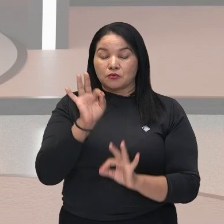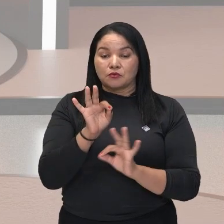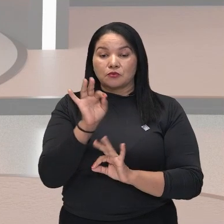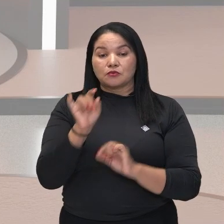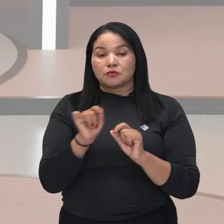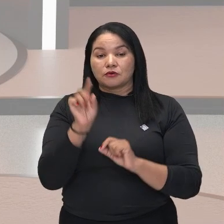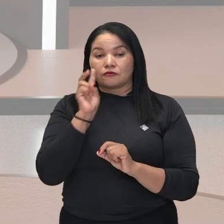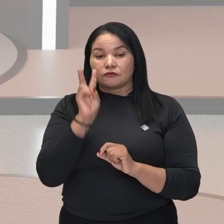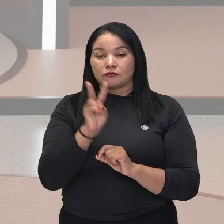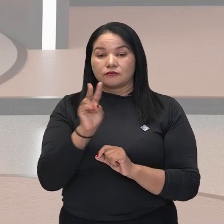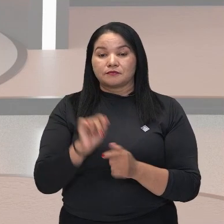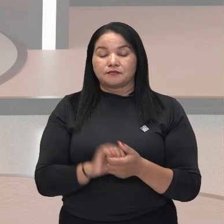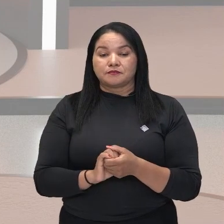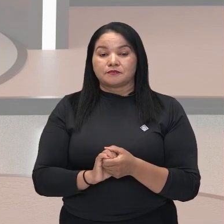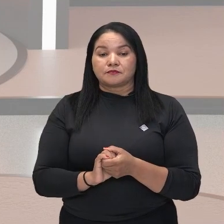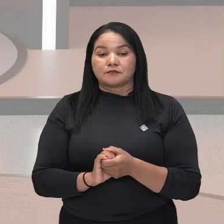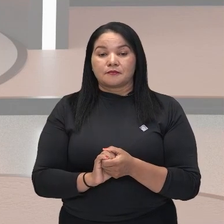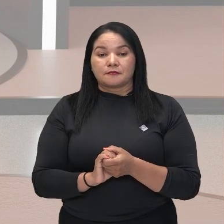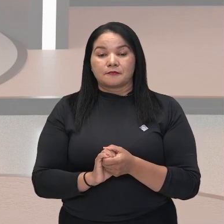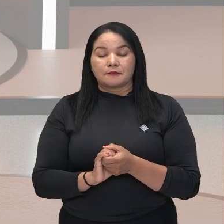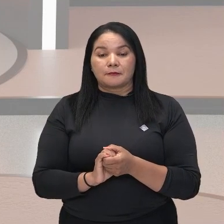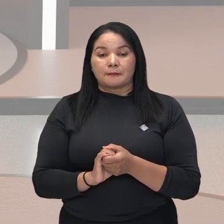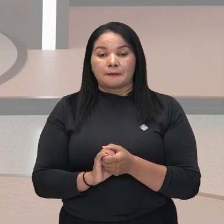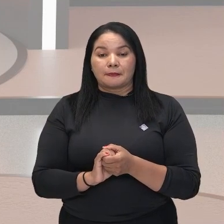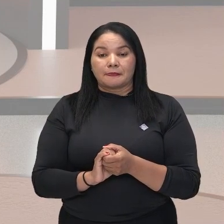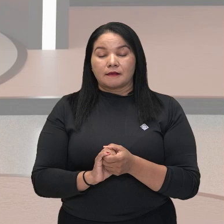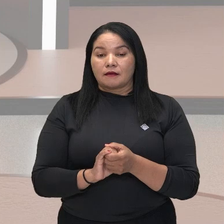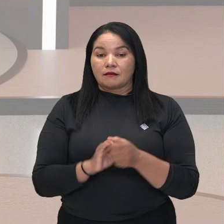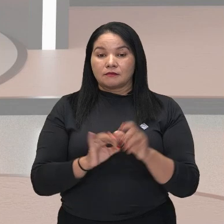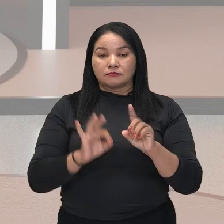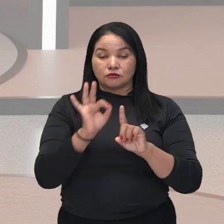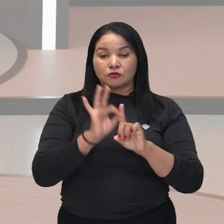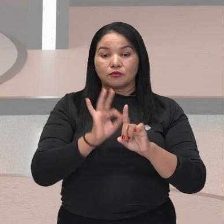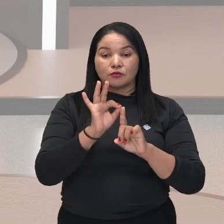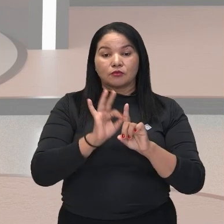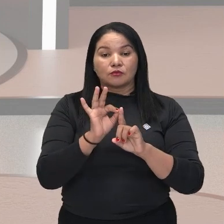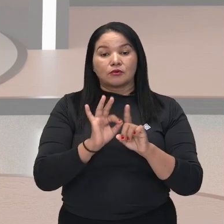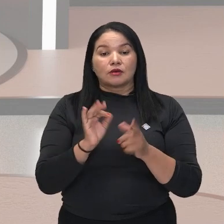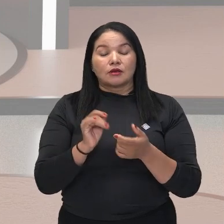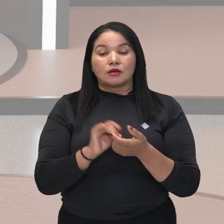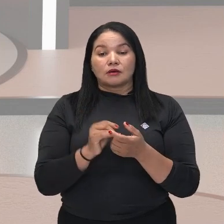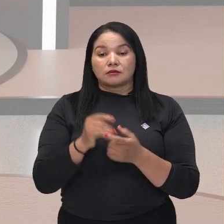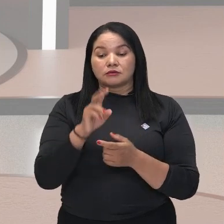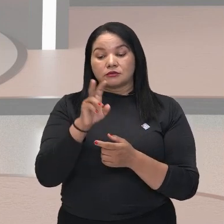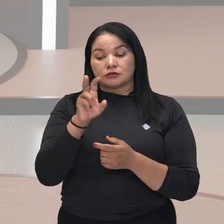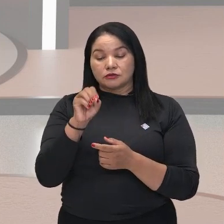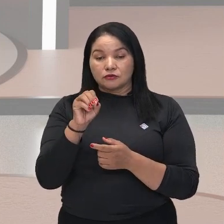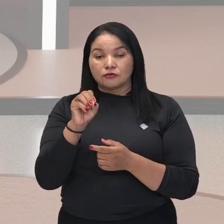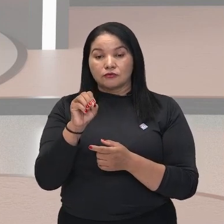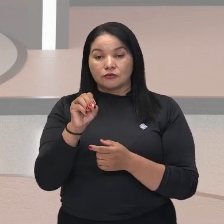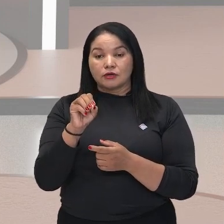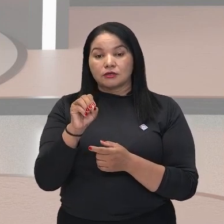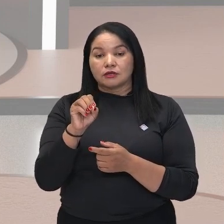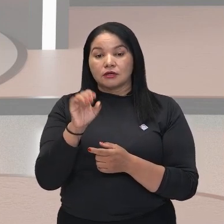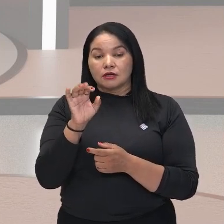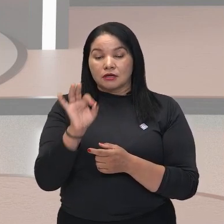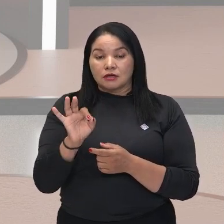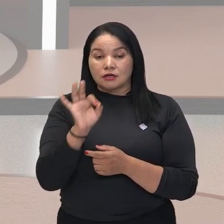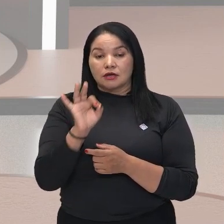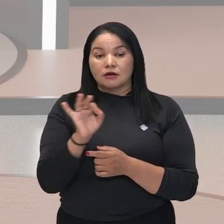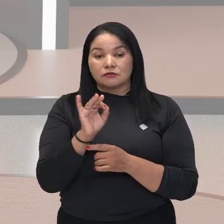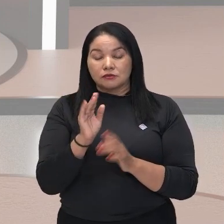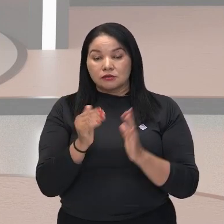Olha só, a grande amplitude térmica, porque realmente é dos 50 graus a 10 graus Celsius, né,